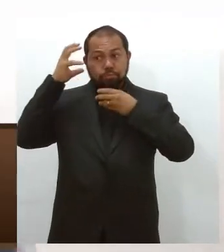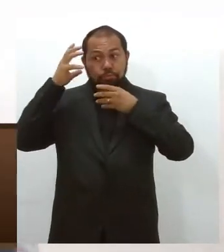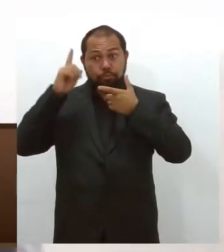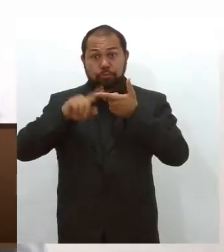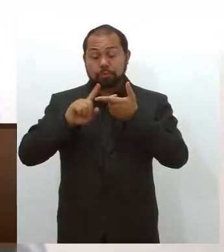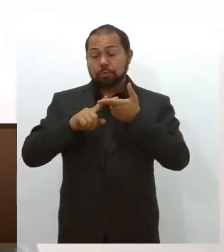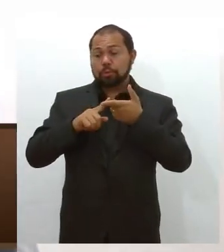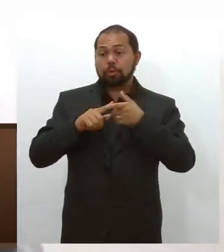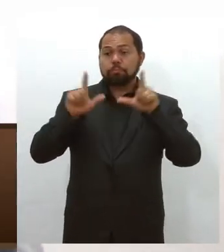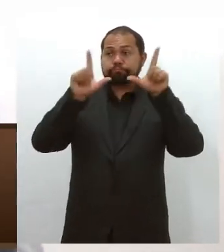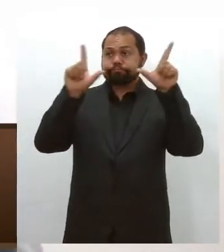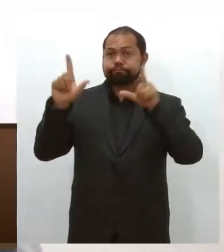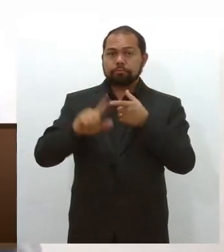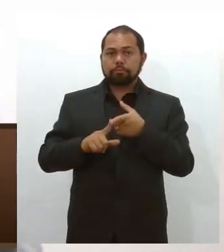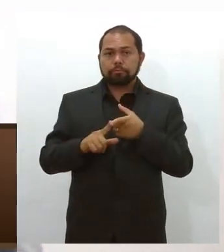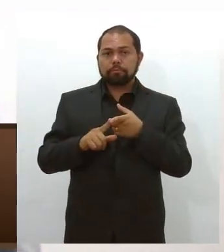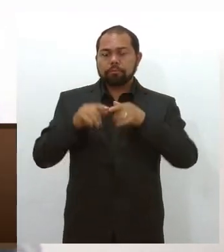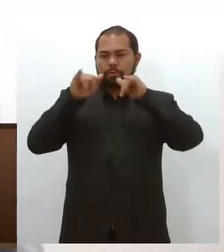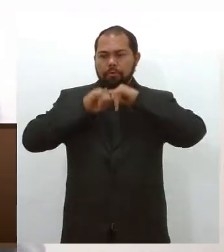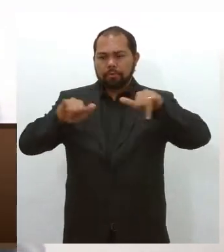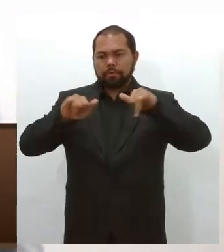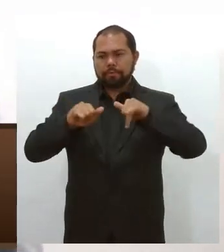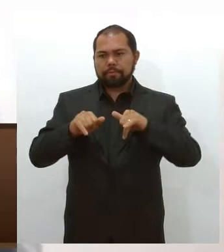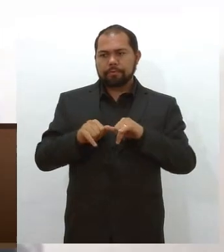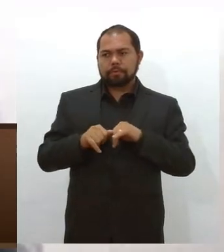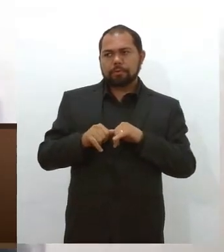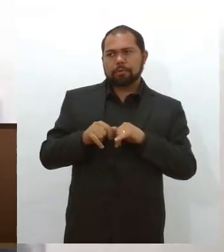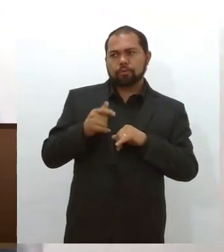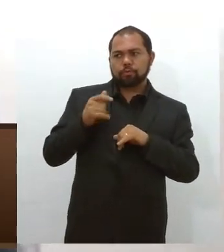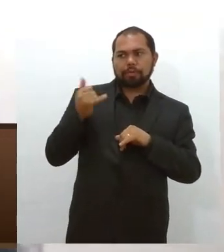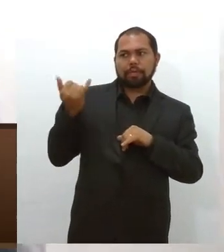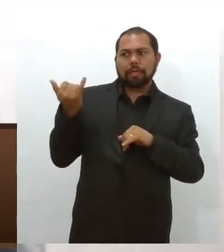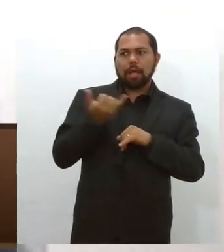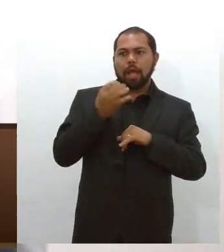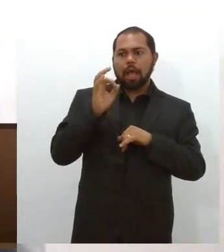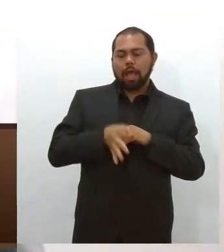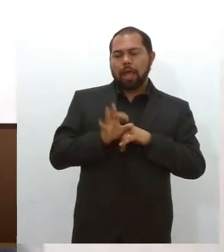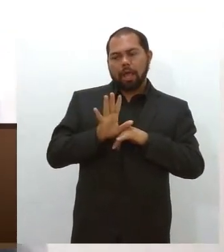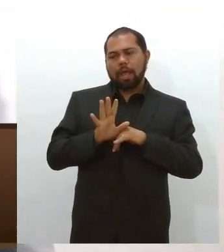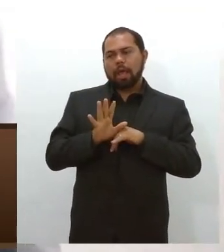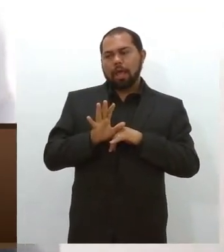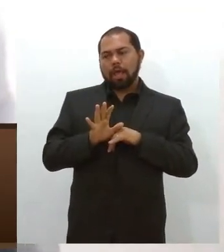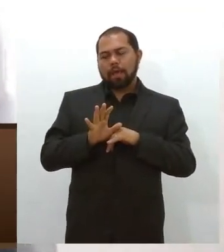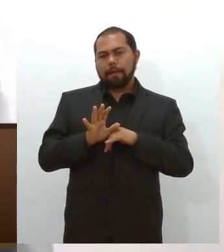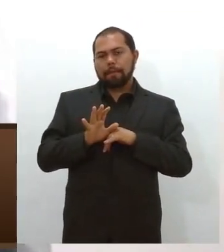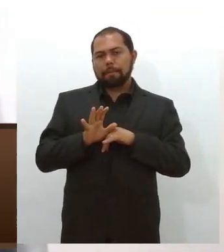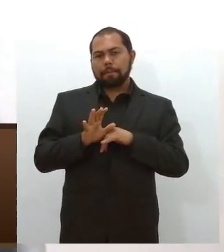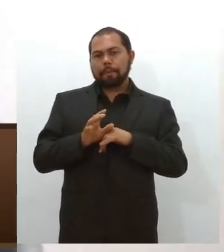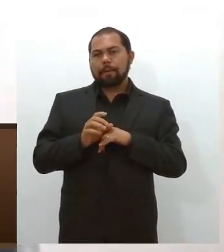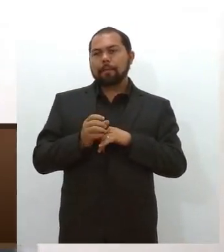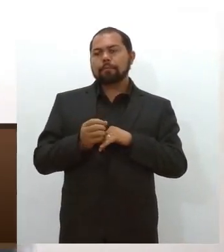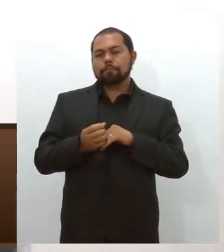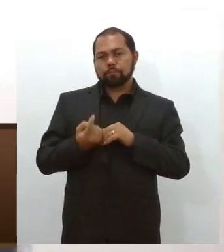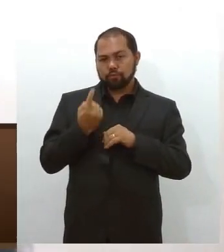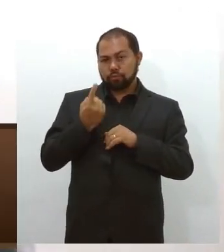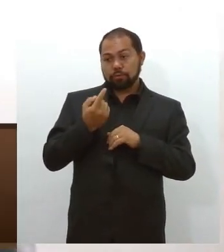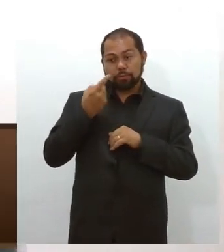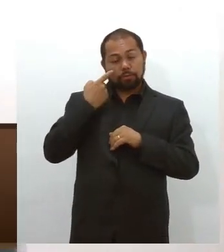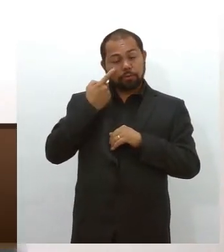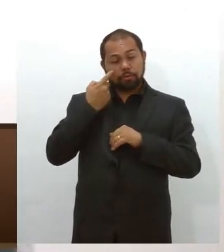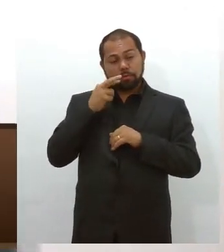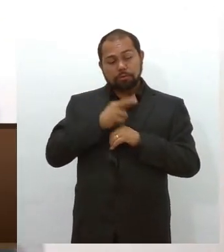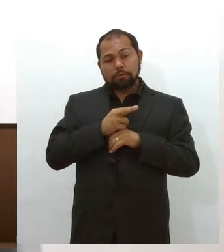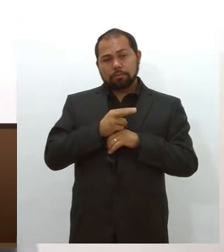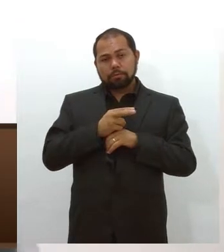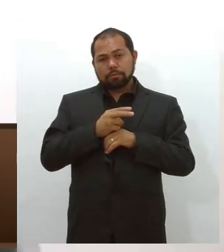tão corretas quanto deveriam ser veiculadas. Uma delas, que nós vimos, inclusive, na semana passada sendo veiculada,